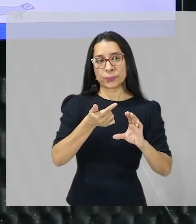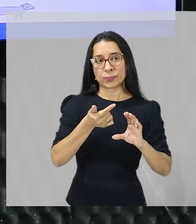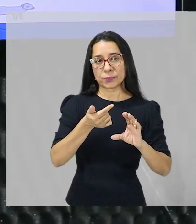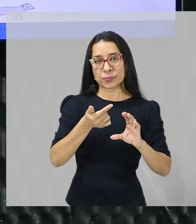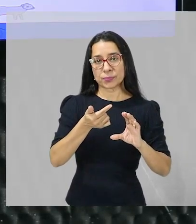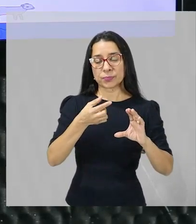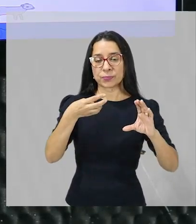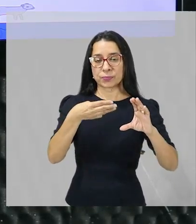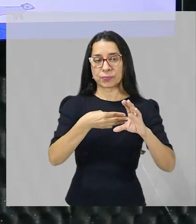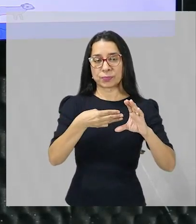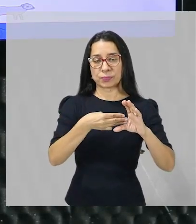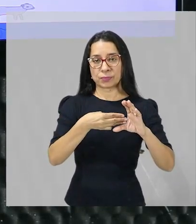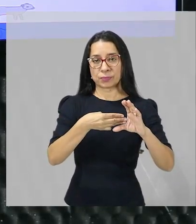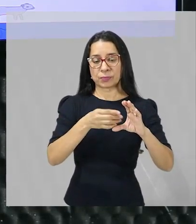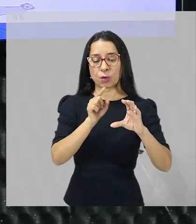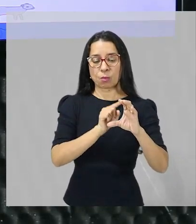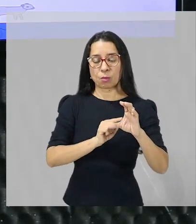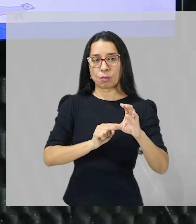célula, um outro